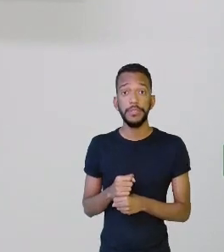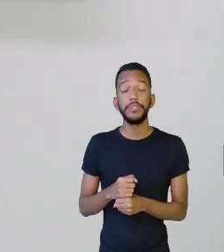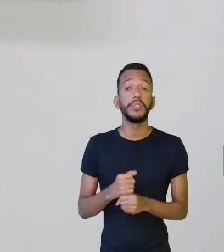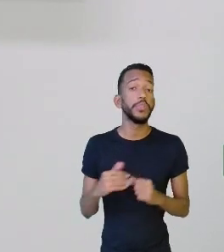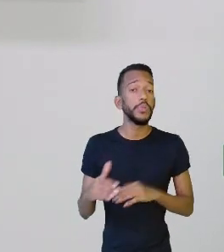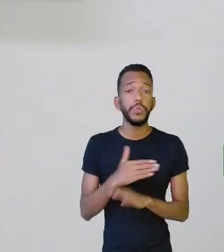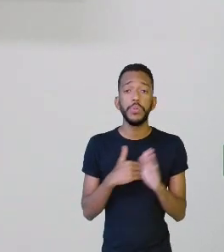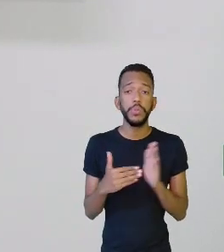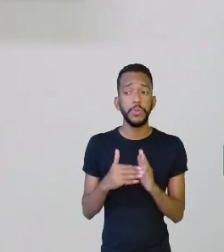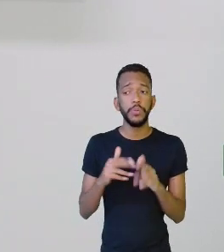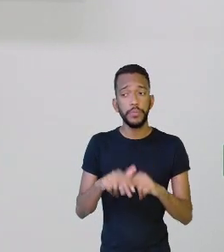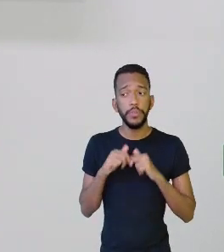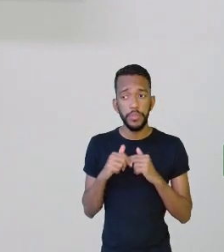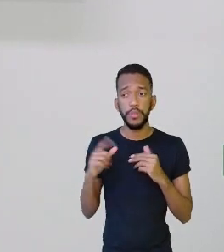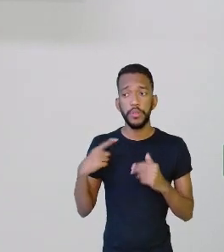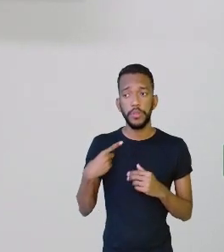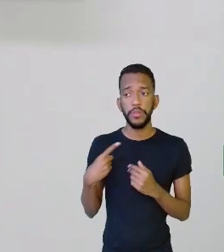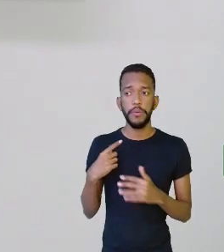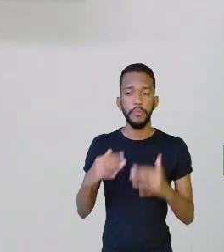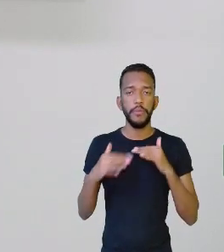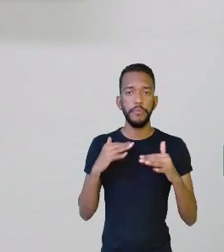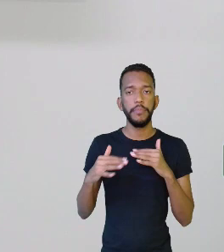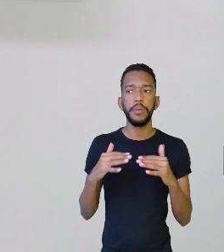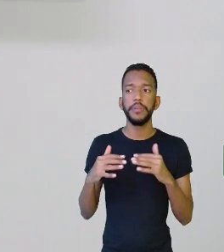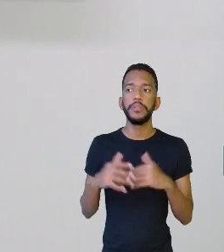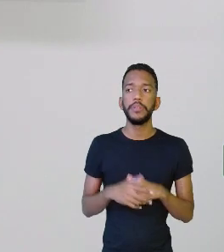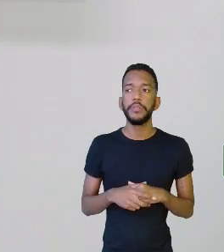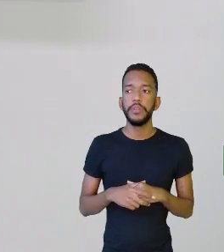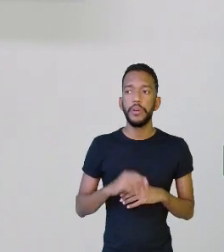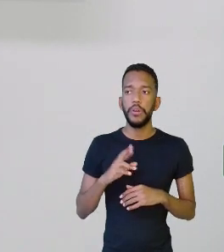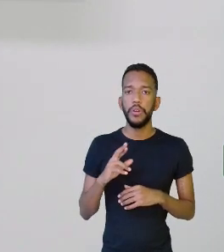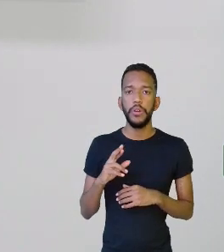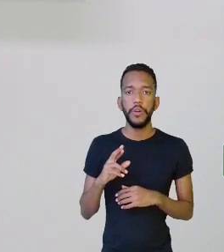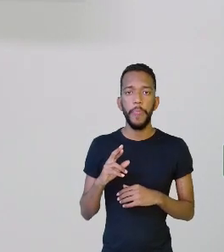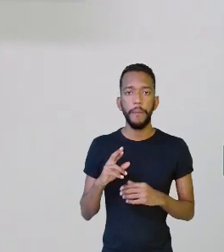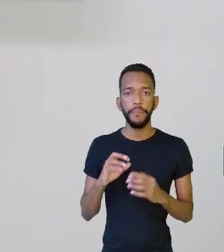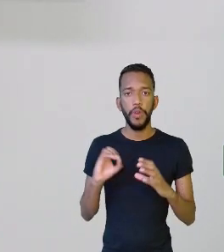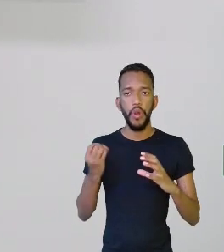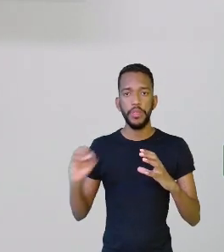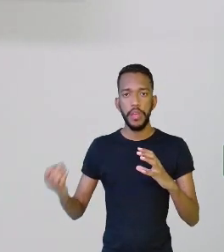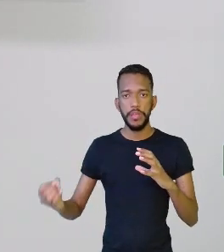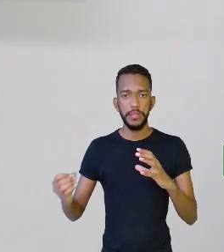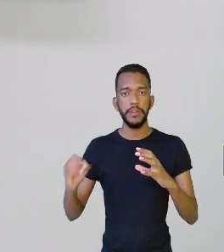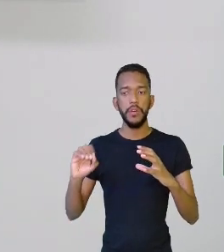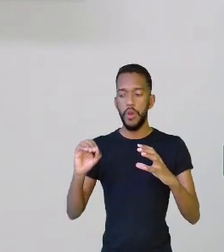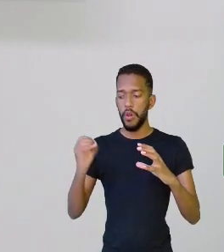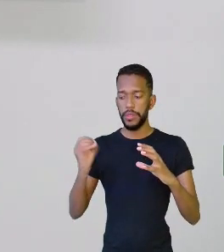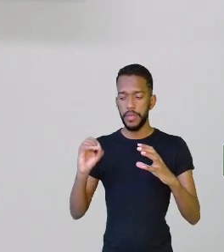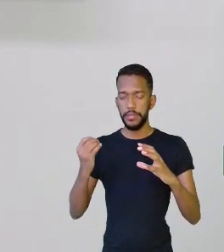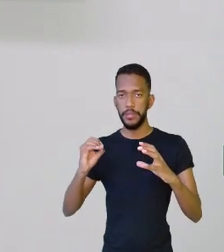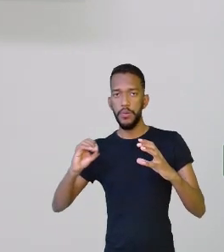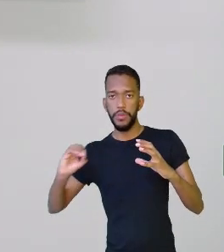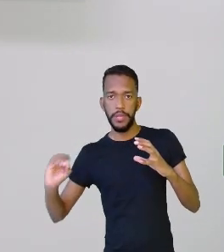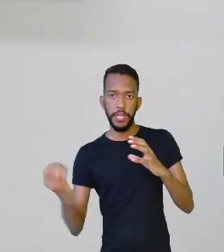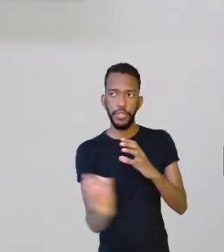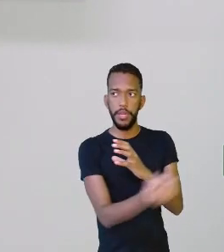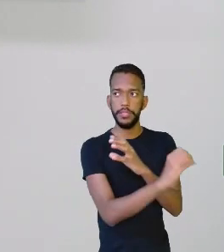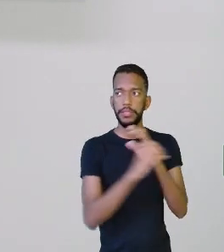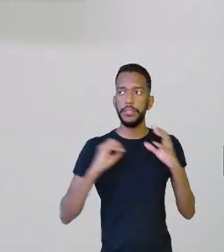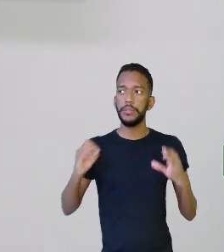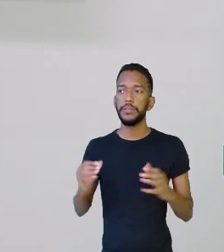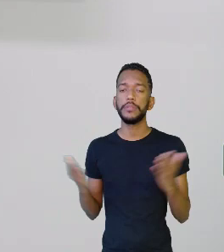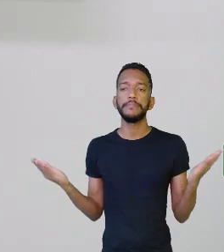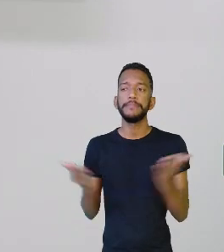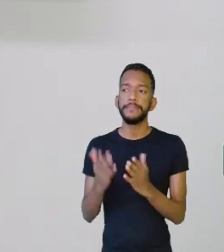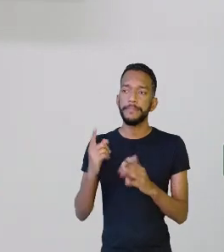tudo consequência dos movimentos da Terra, rotação e translação, ok? Então, a gente agora vai